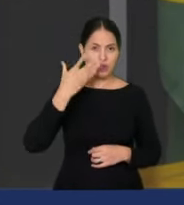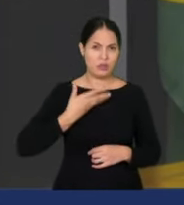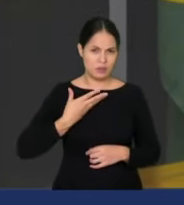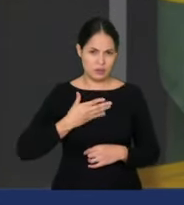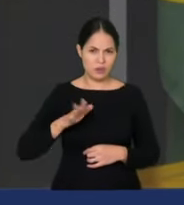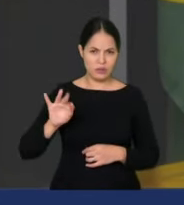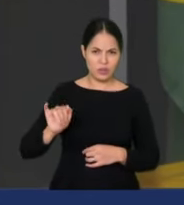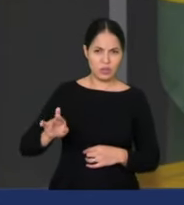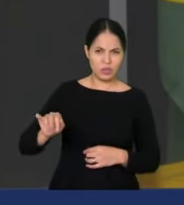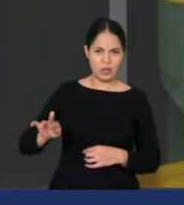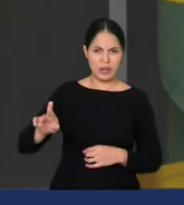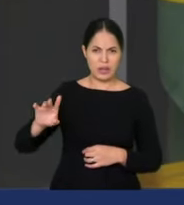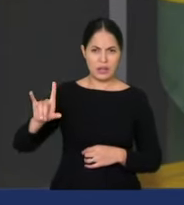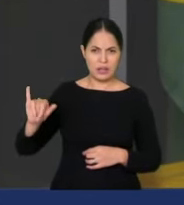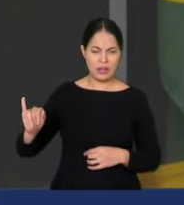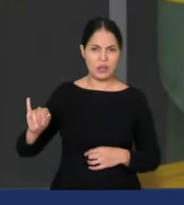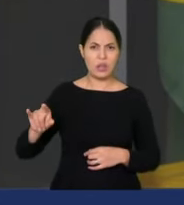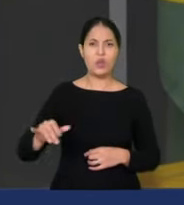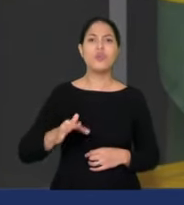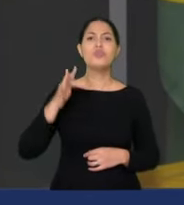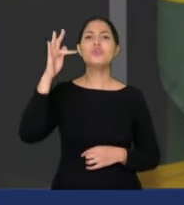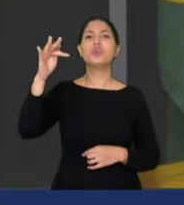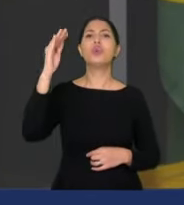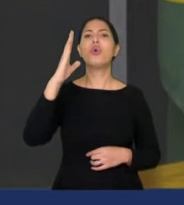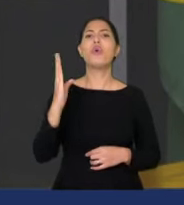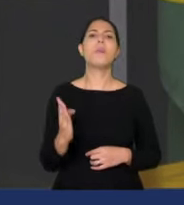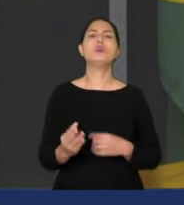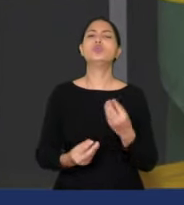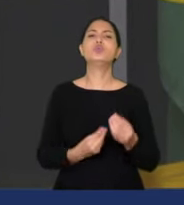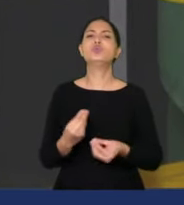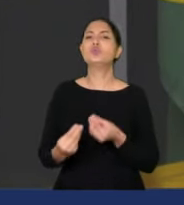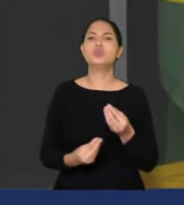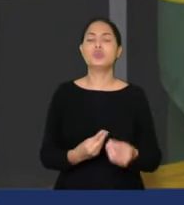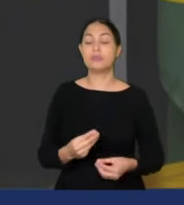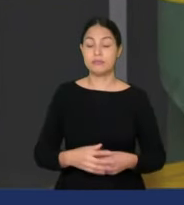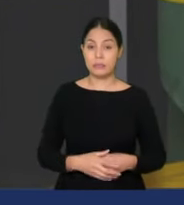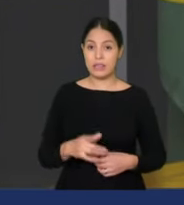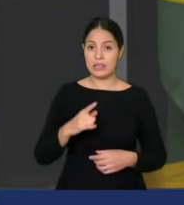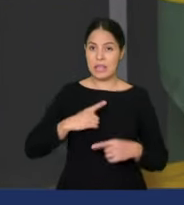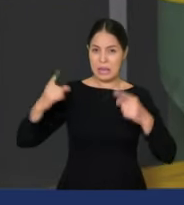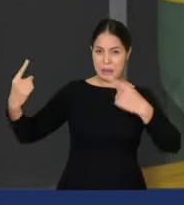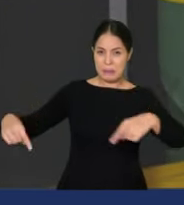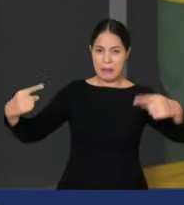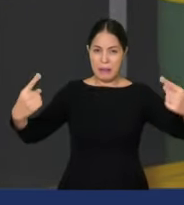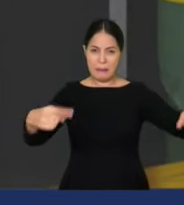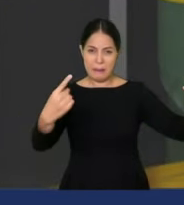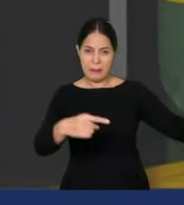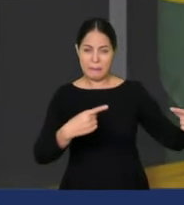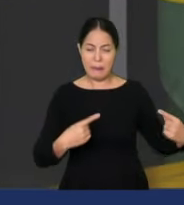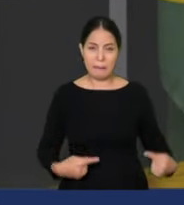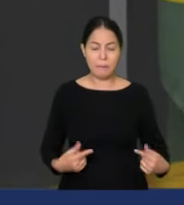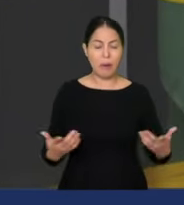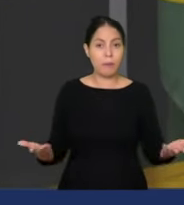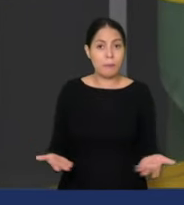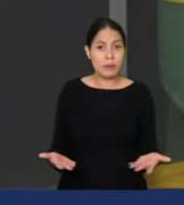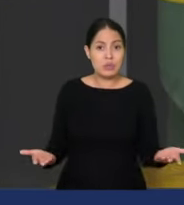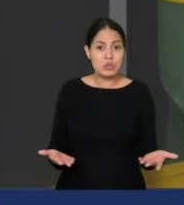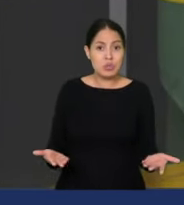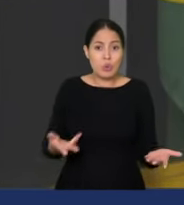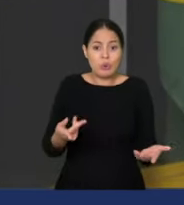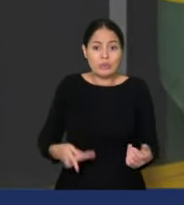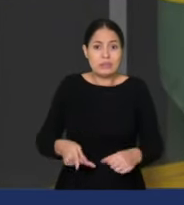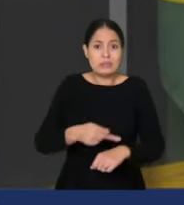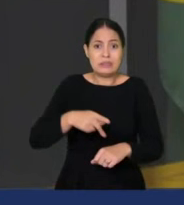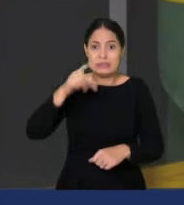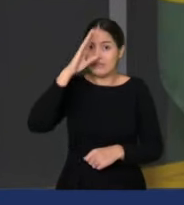o passaporte para o futuro do Brasil, esses ataques, eles vieram. E hoje, infelizmente, depois dos